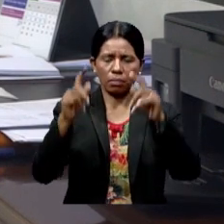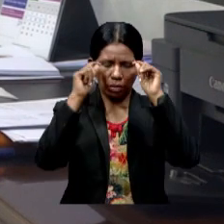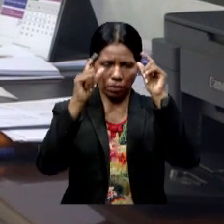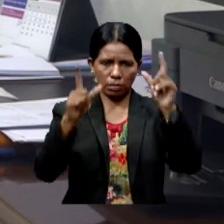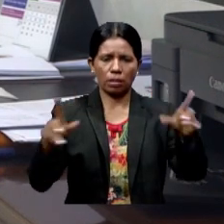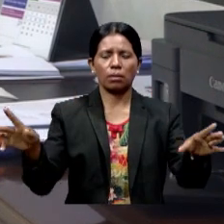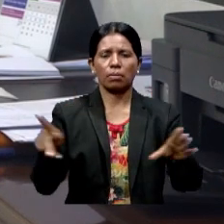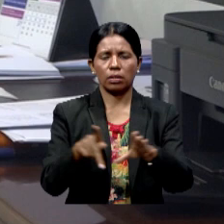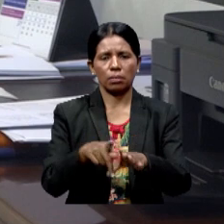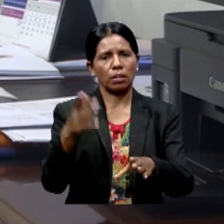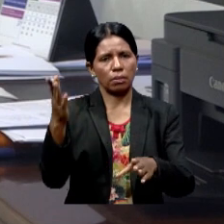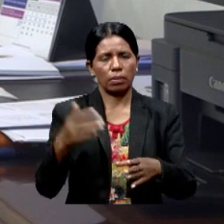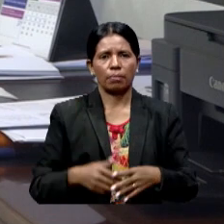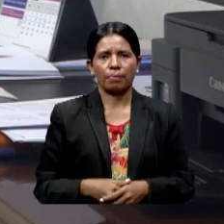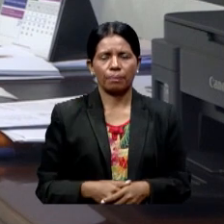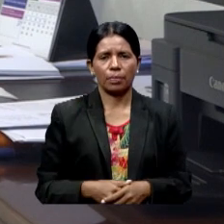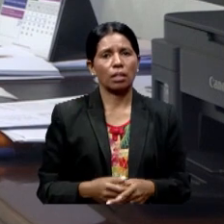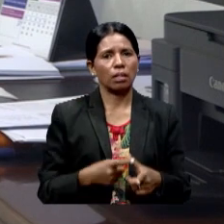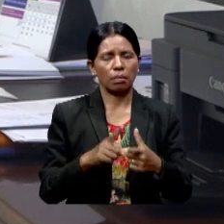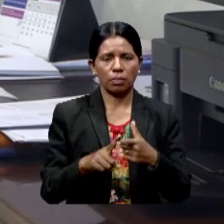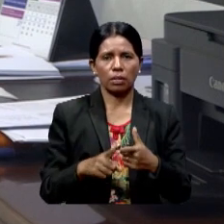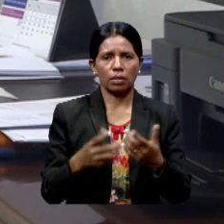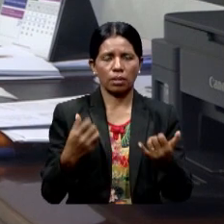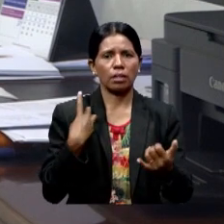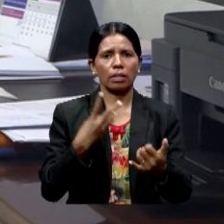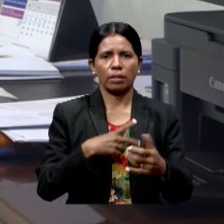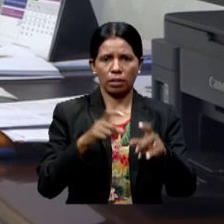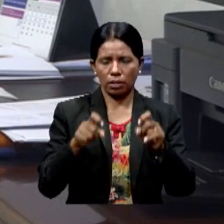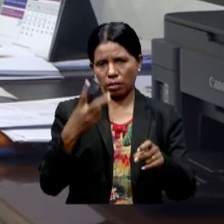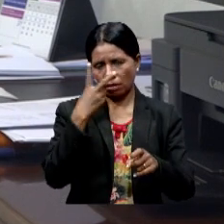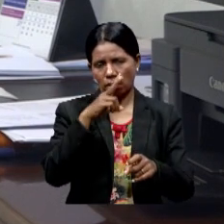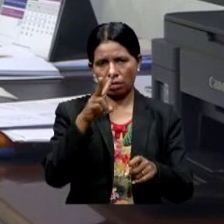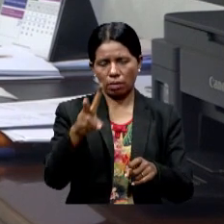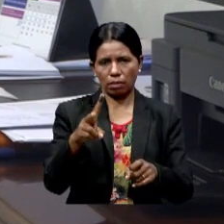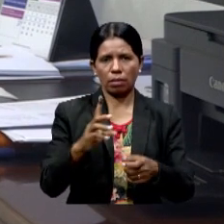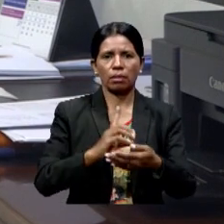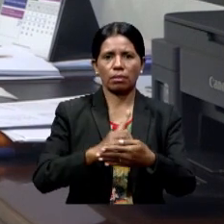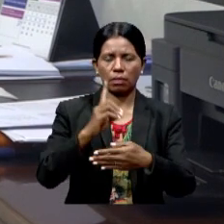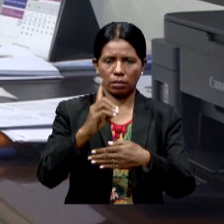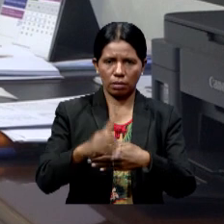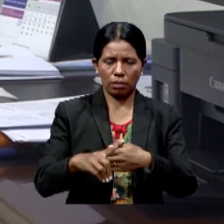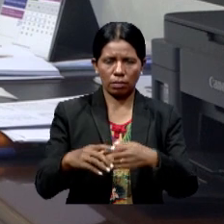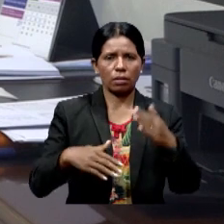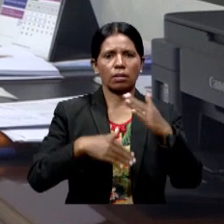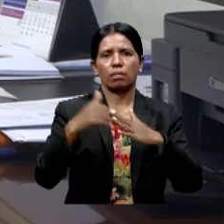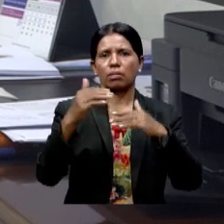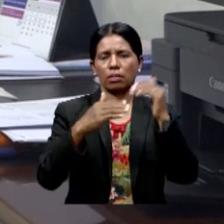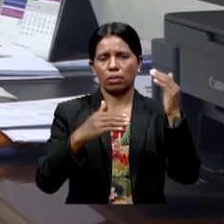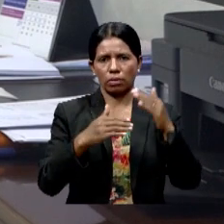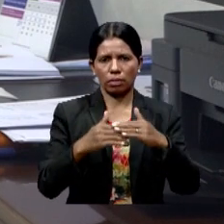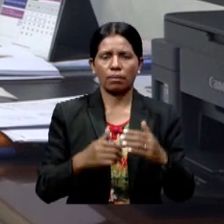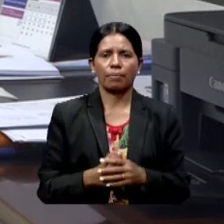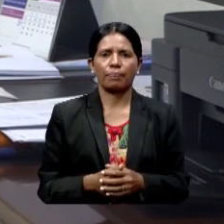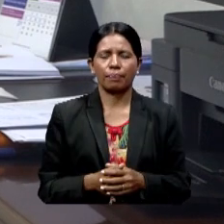hola parte ihe neba. E depois de itene, ita tem que haremos desenvolvimento de infraestruturas,